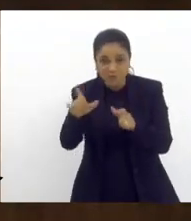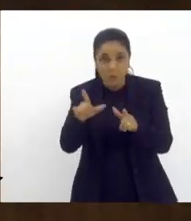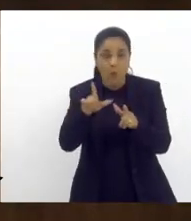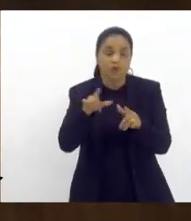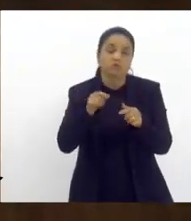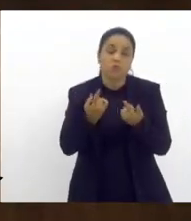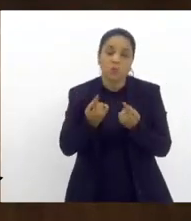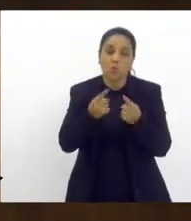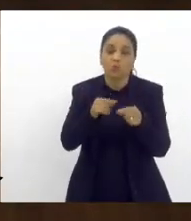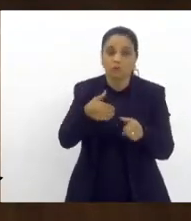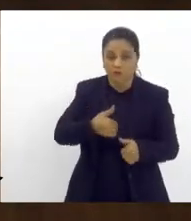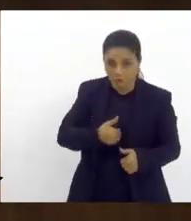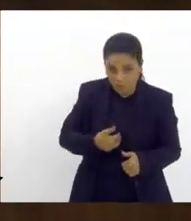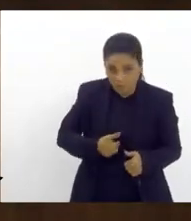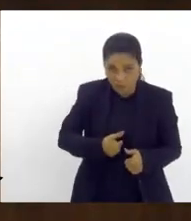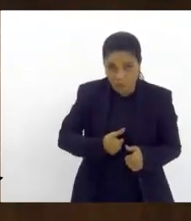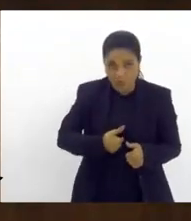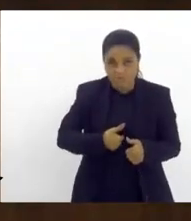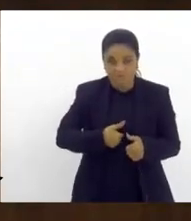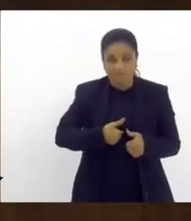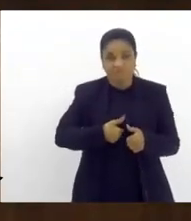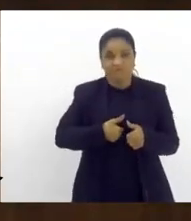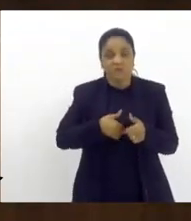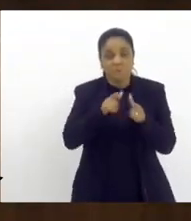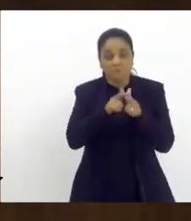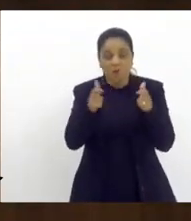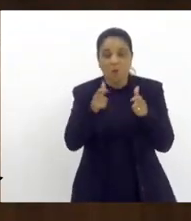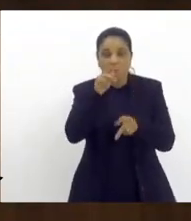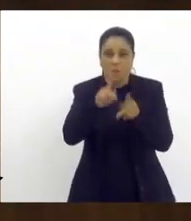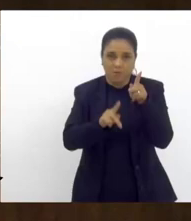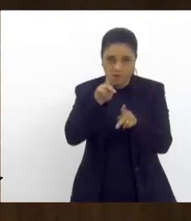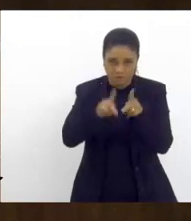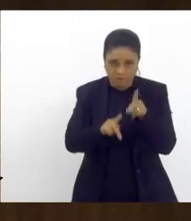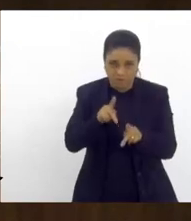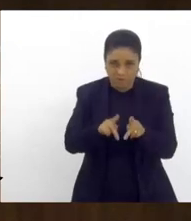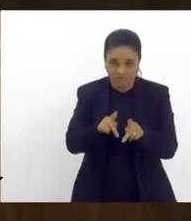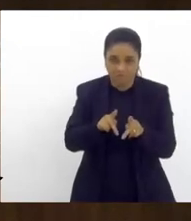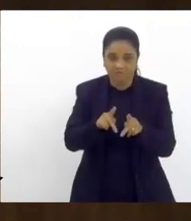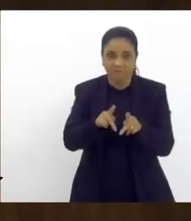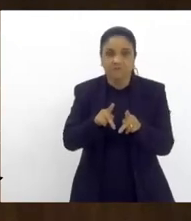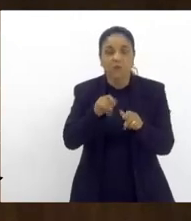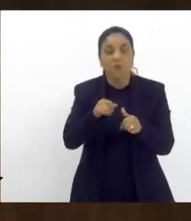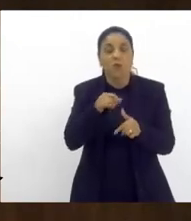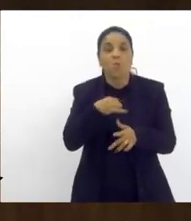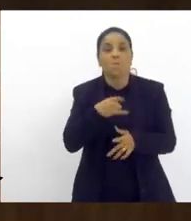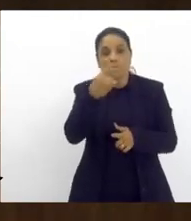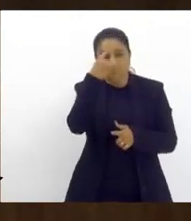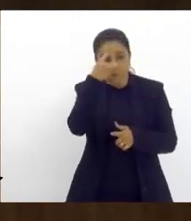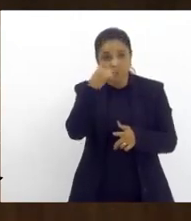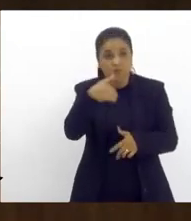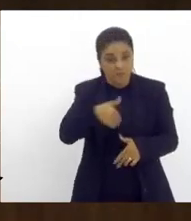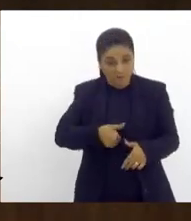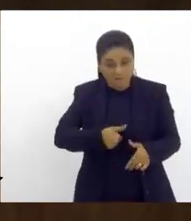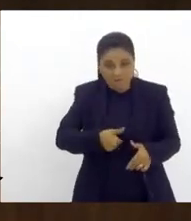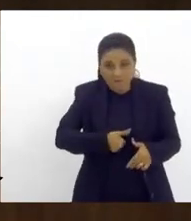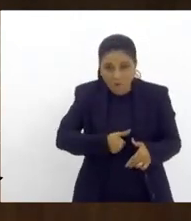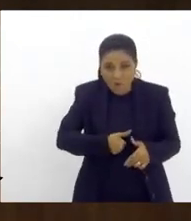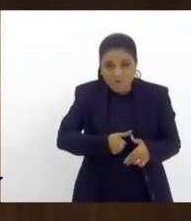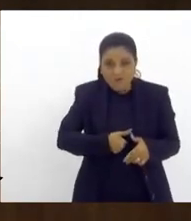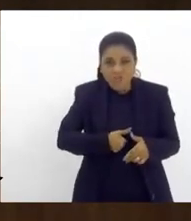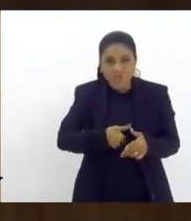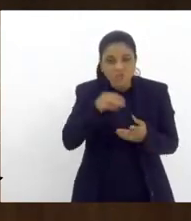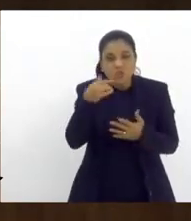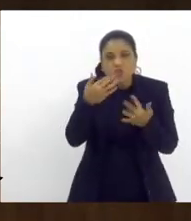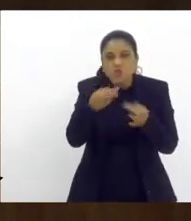da miserabilidade da maior parte da população e aí quando eu falo da Crueldade da fome porque ela dói na alma ela